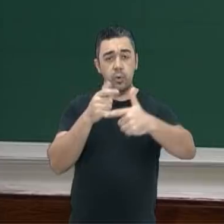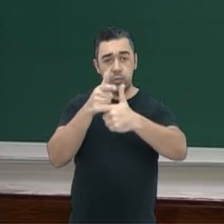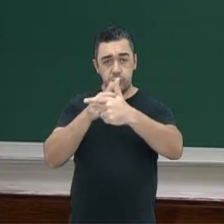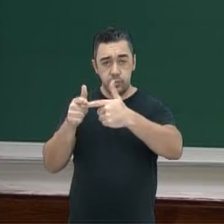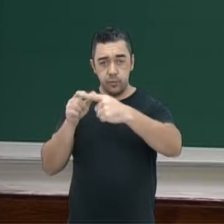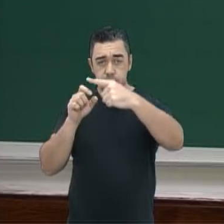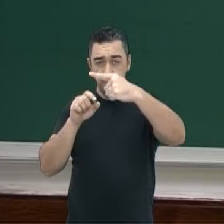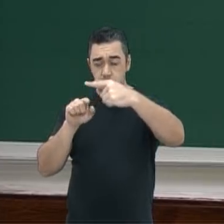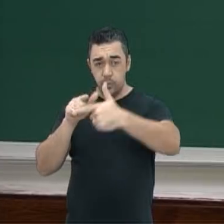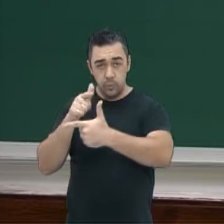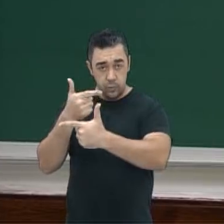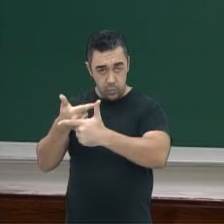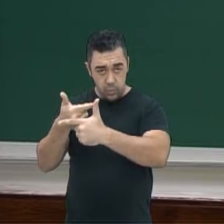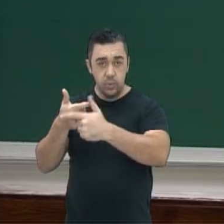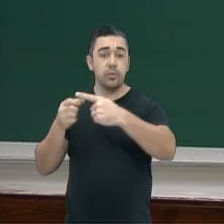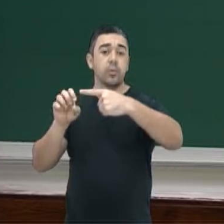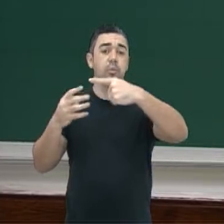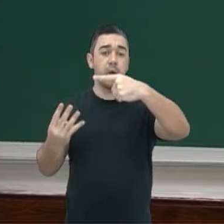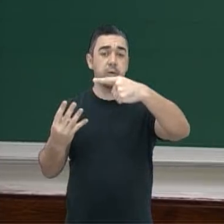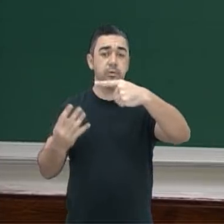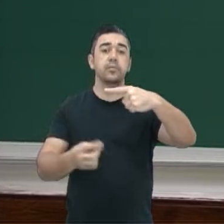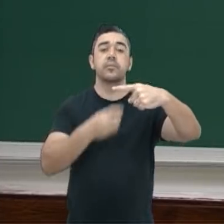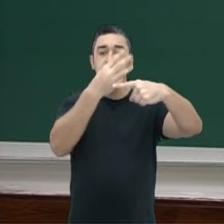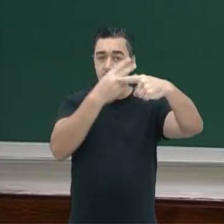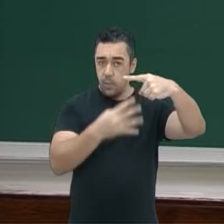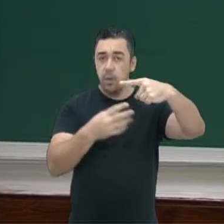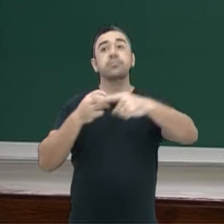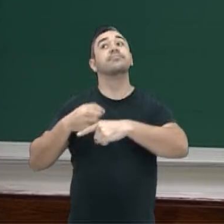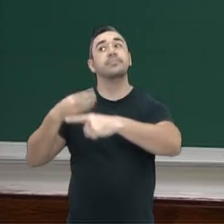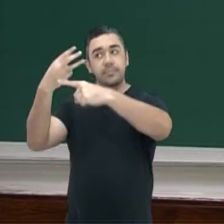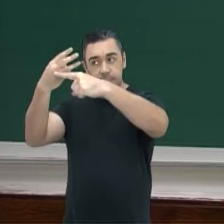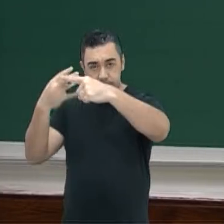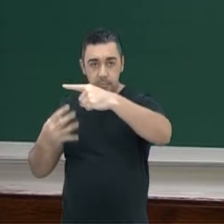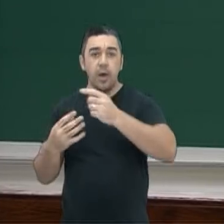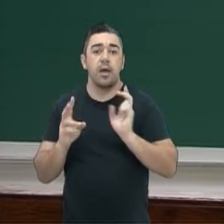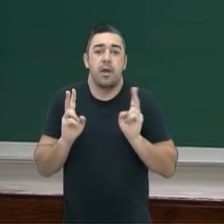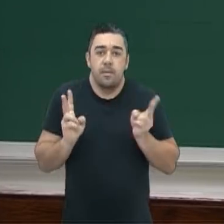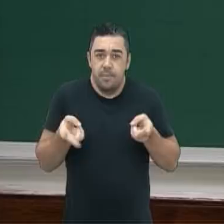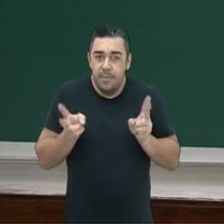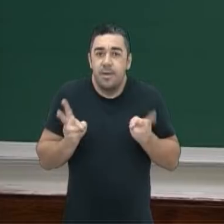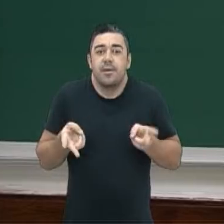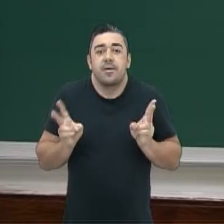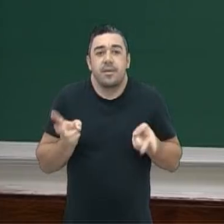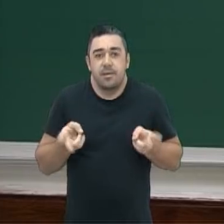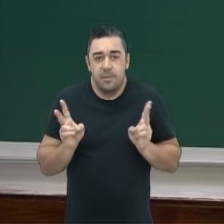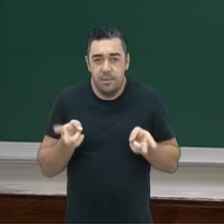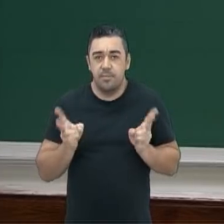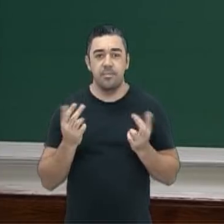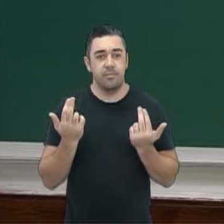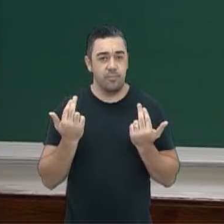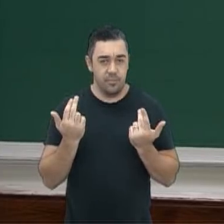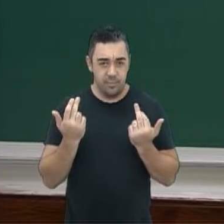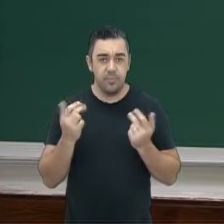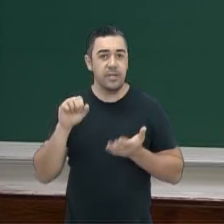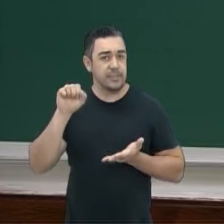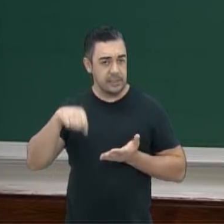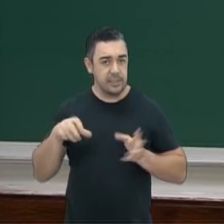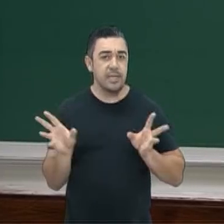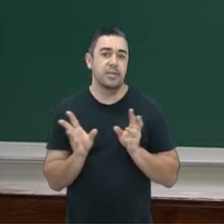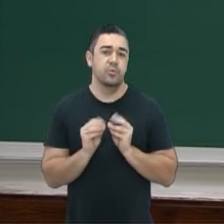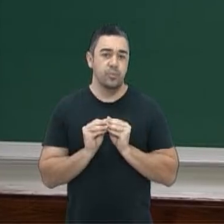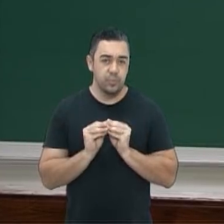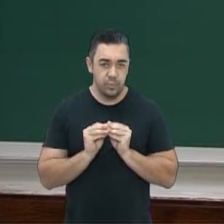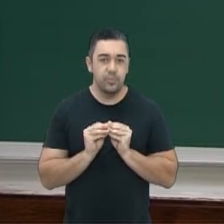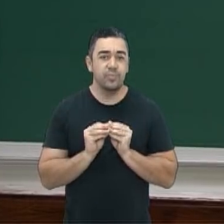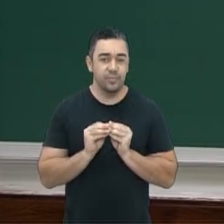o 8 por 2, vai dar 4. Ah, então 6/8 é a mesma coisa que 3/4